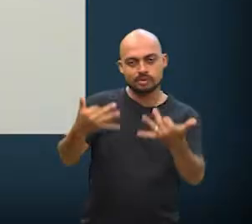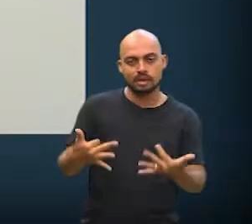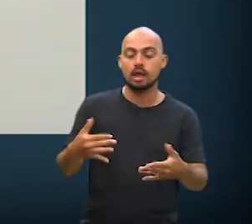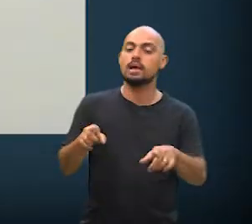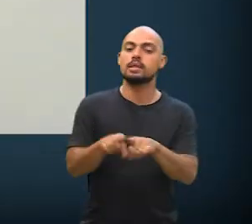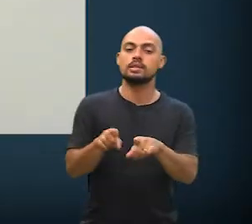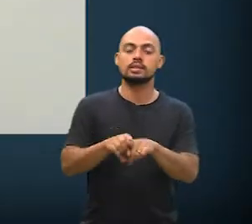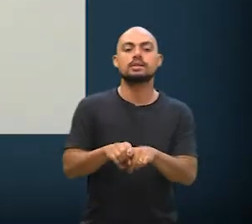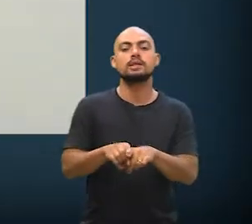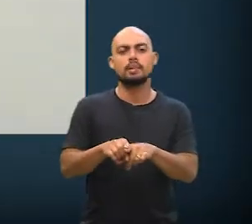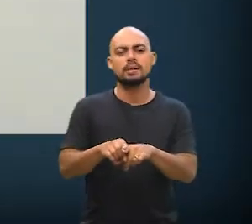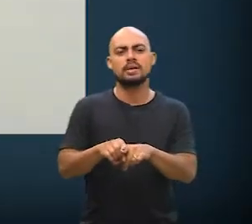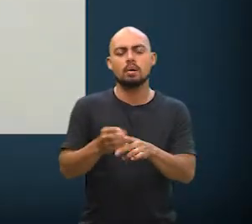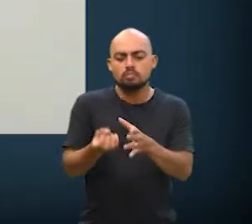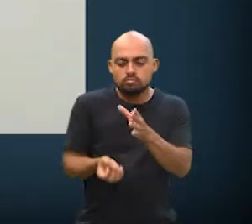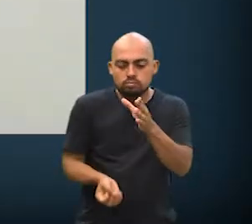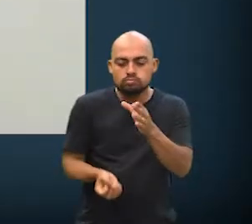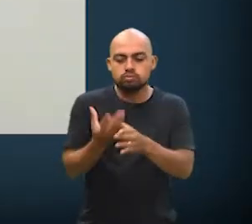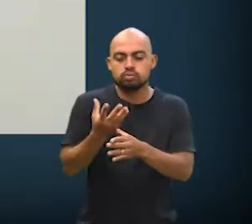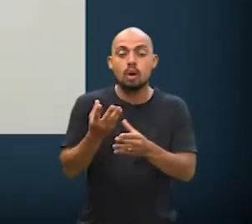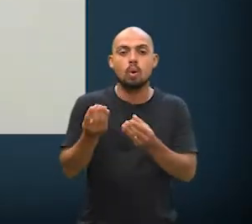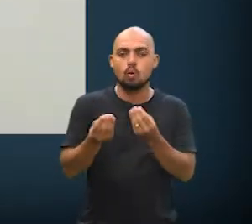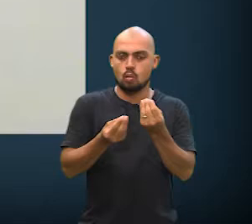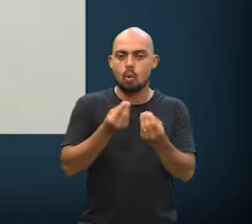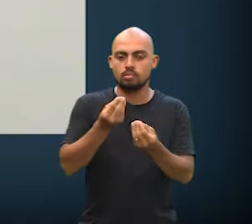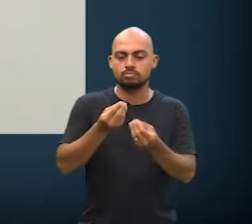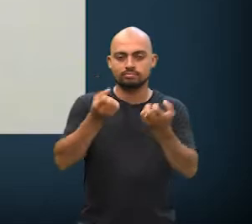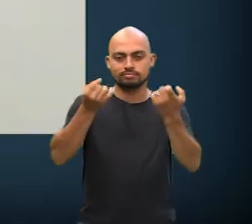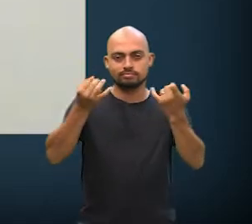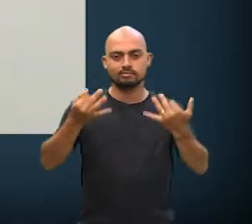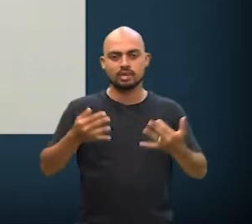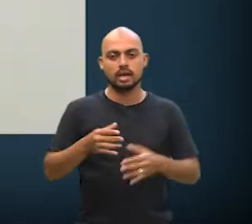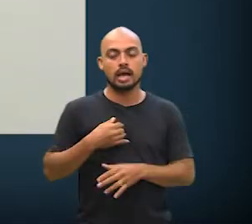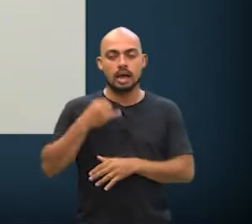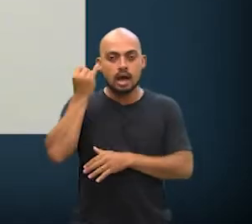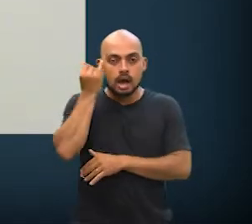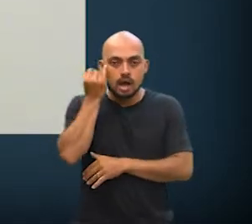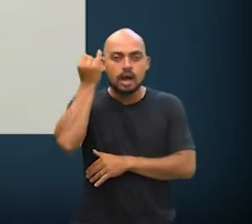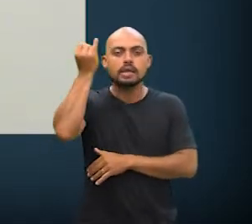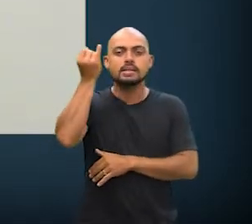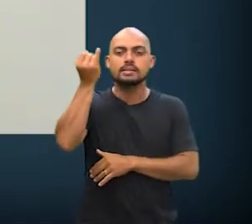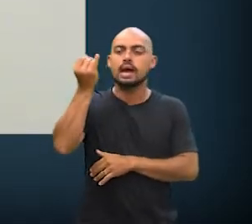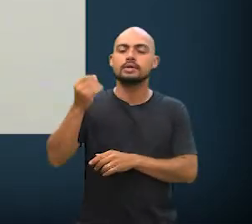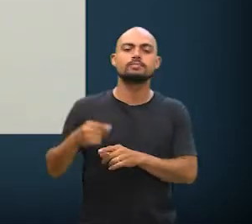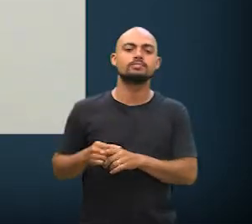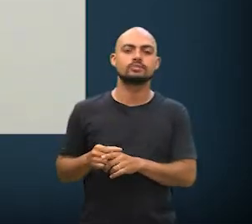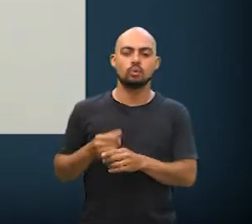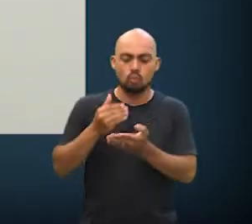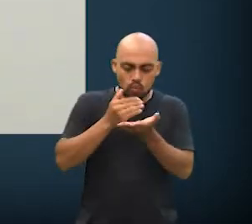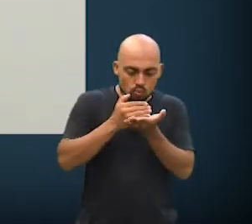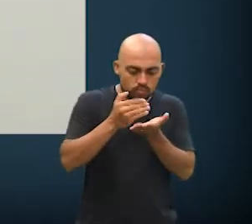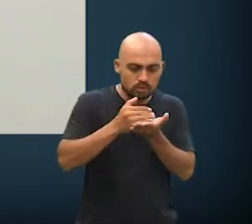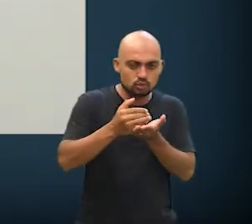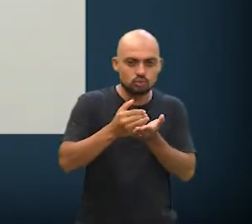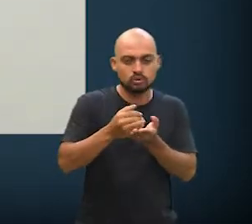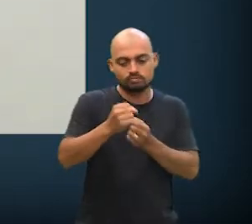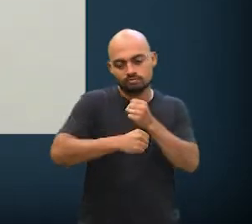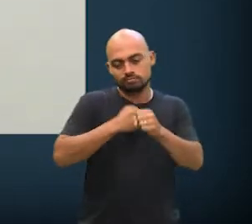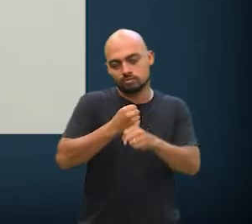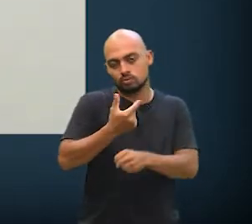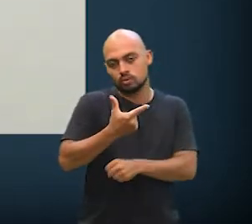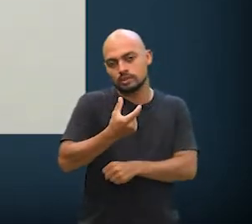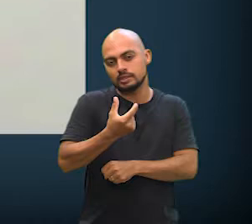pouquinho, né, como tudo iniciou, como você disse, nós tivemos a ideia no finalzinho do ano de 2015,